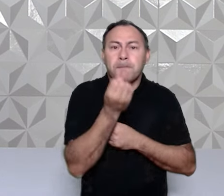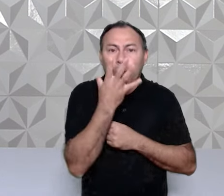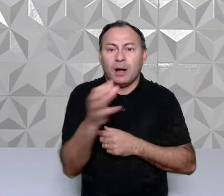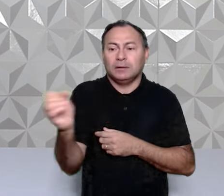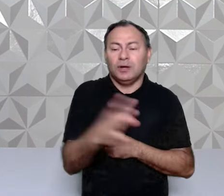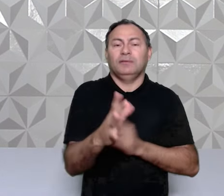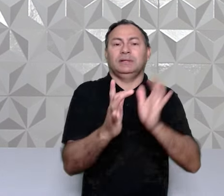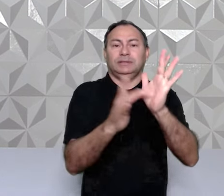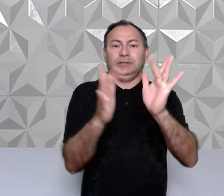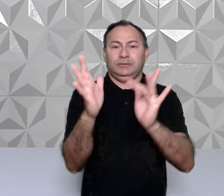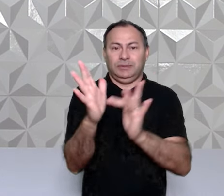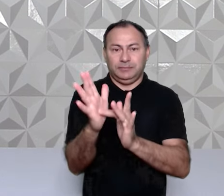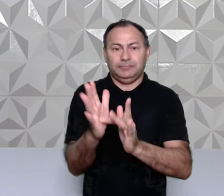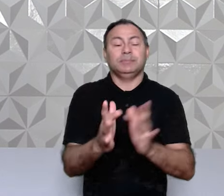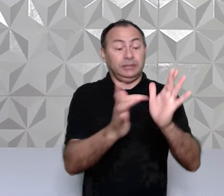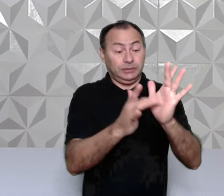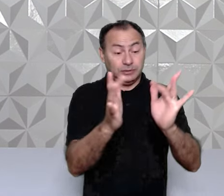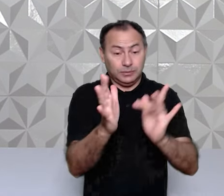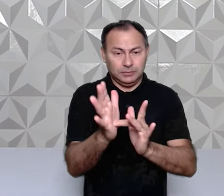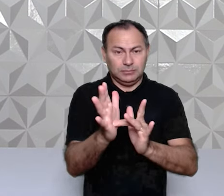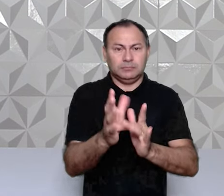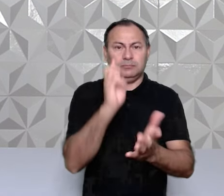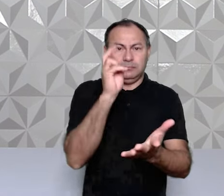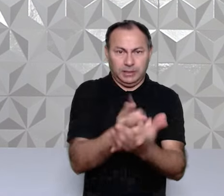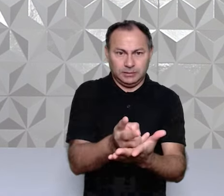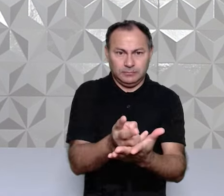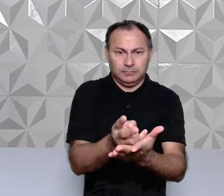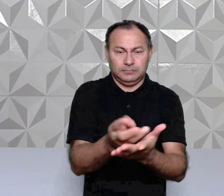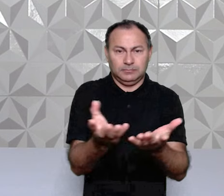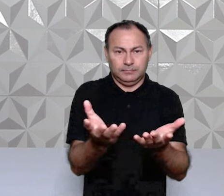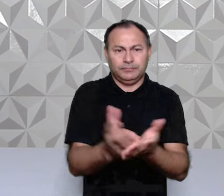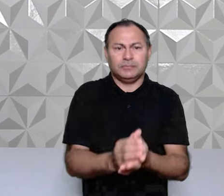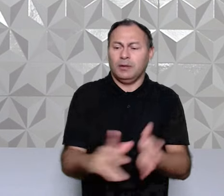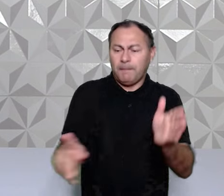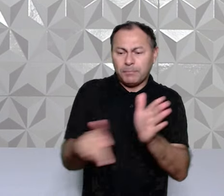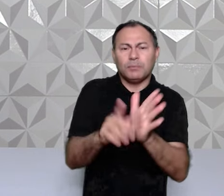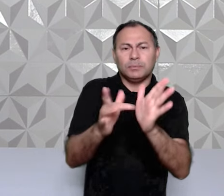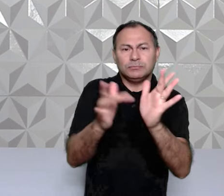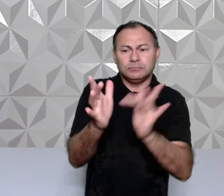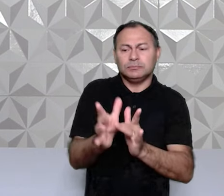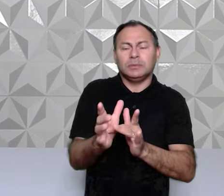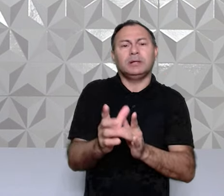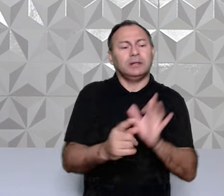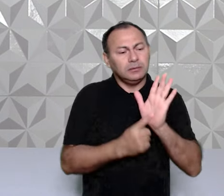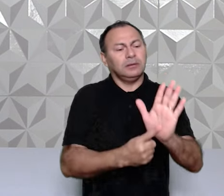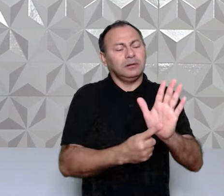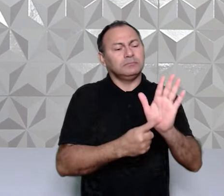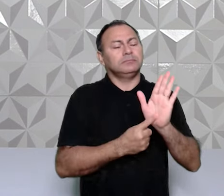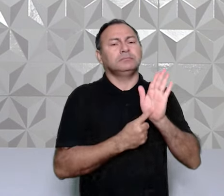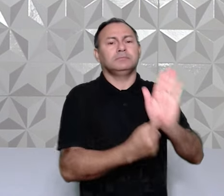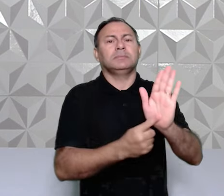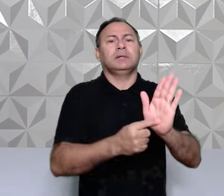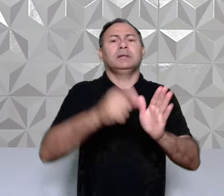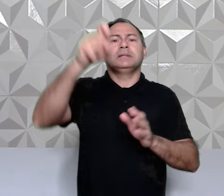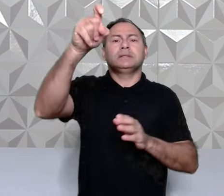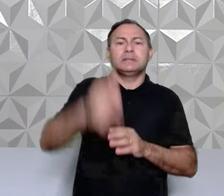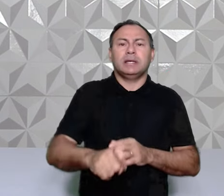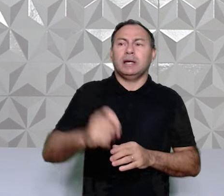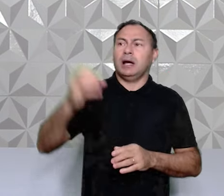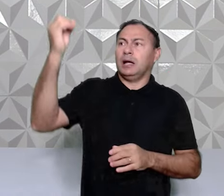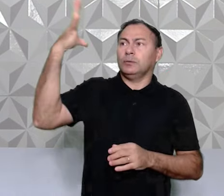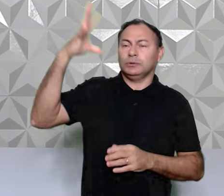a boa nova de Jesus Cristo. E Jesus, mesmo ele próprio se autoproclamou